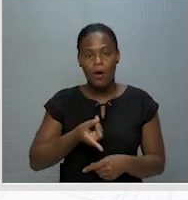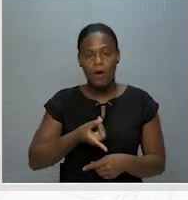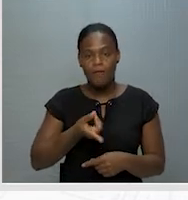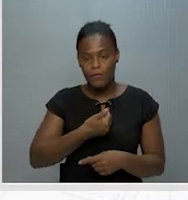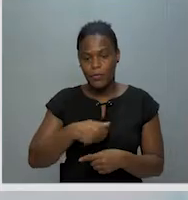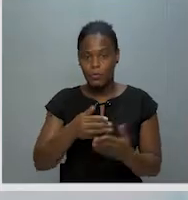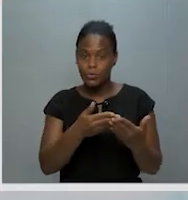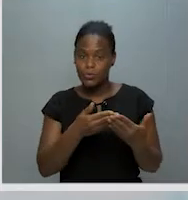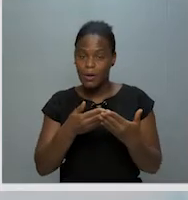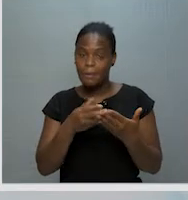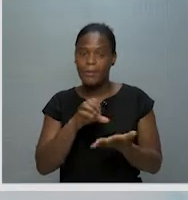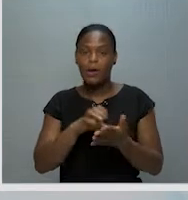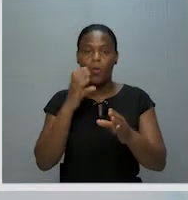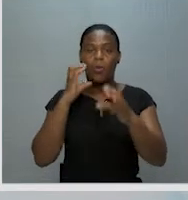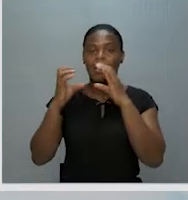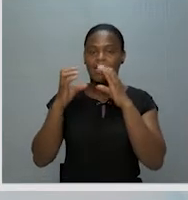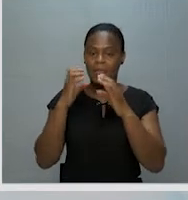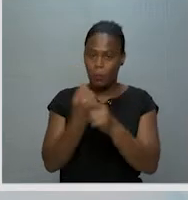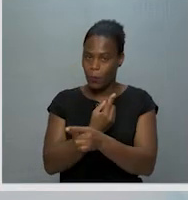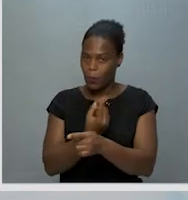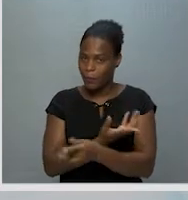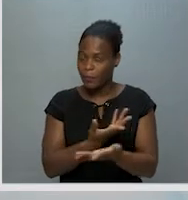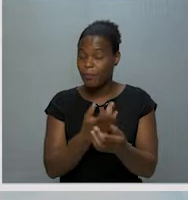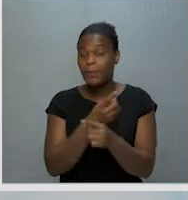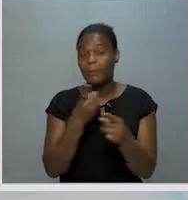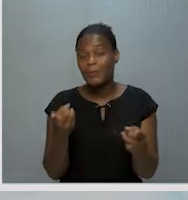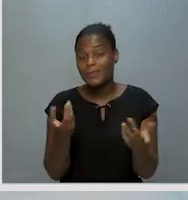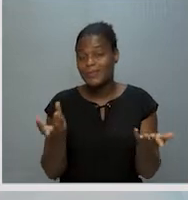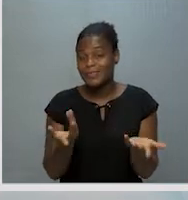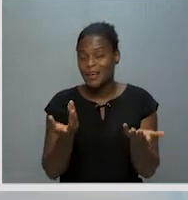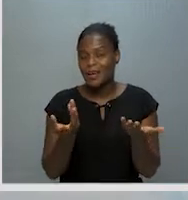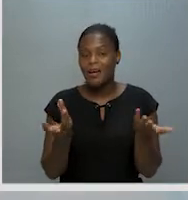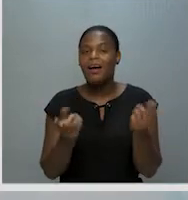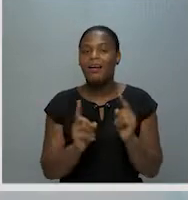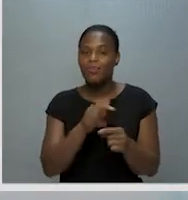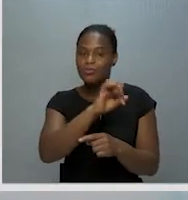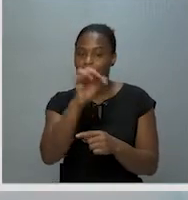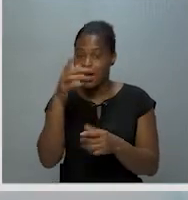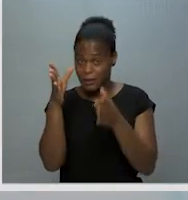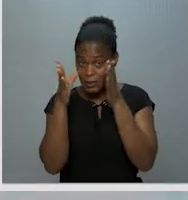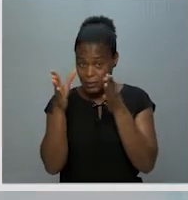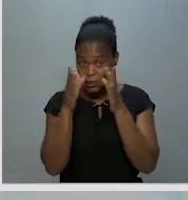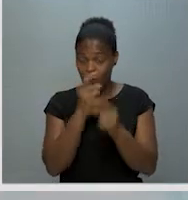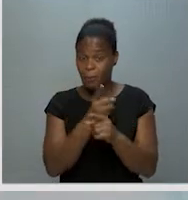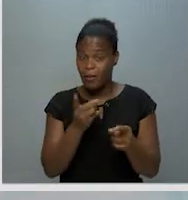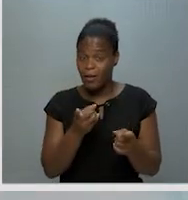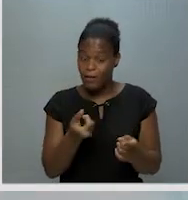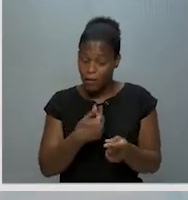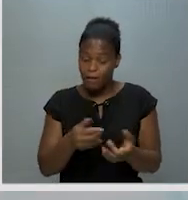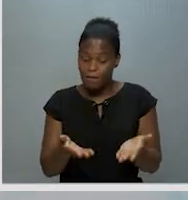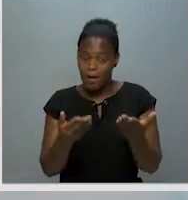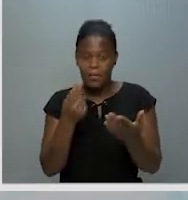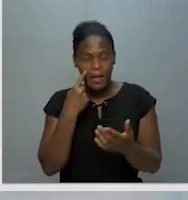nós estudamos os meios de comunicação. Então, por isso é que devem prestar muita atenção, porque nós